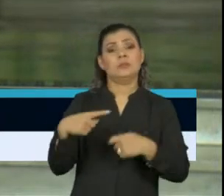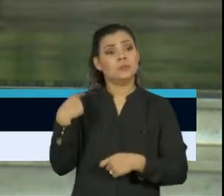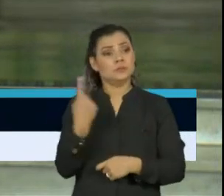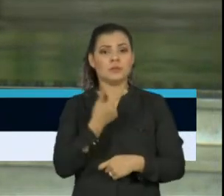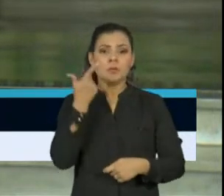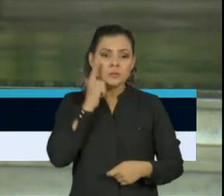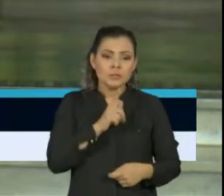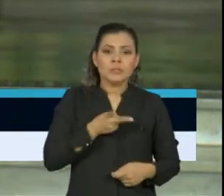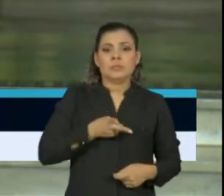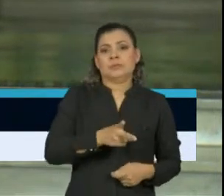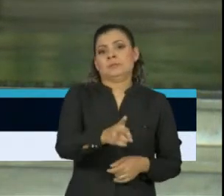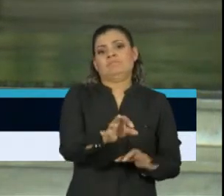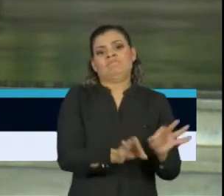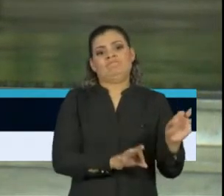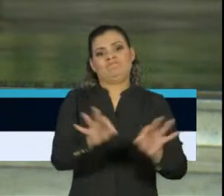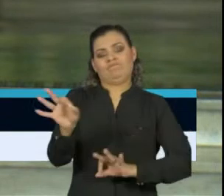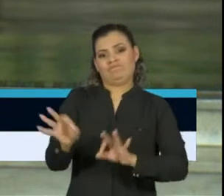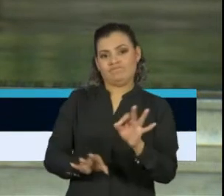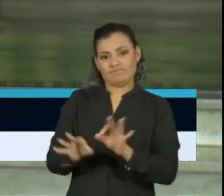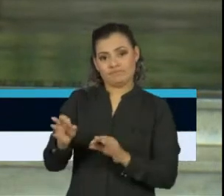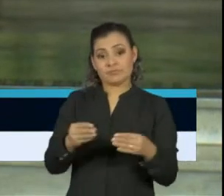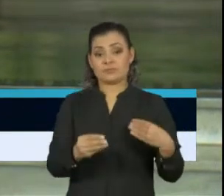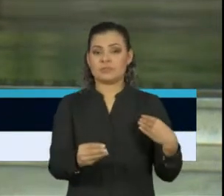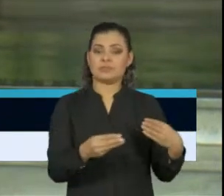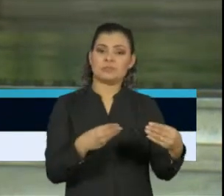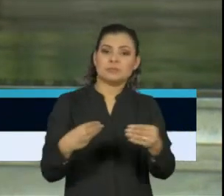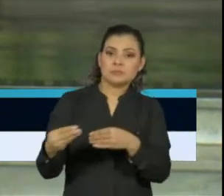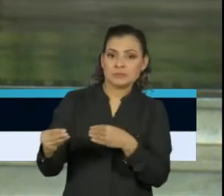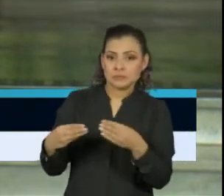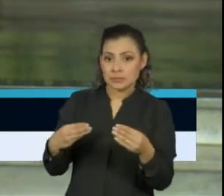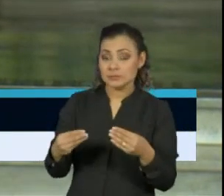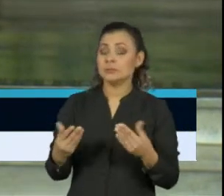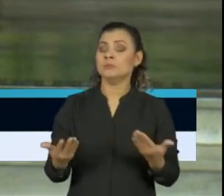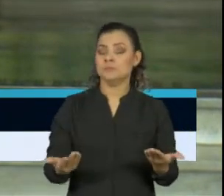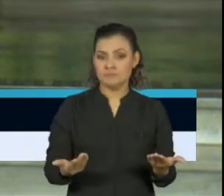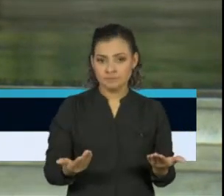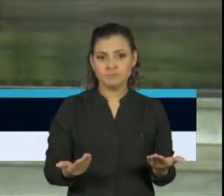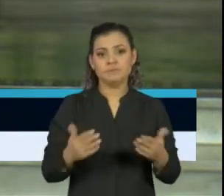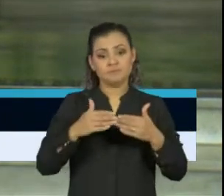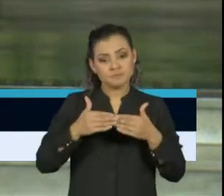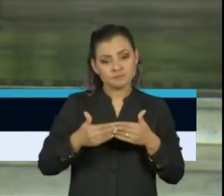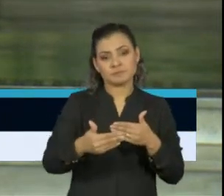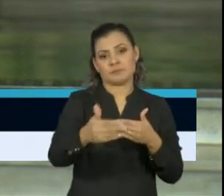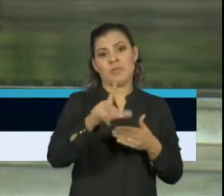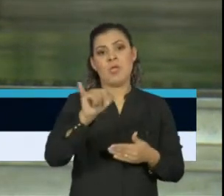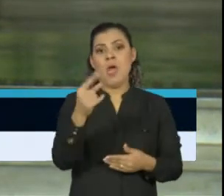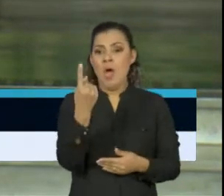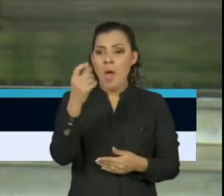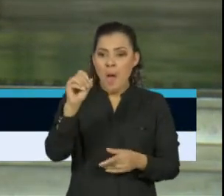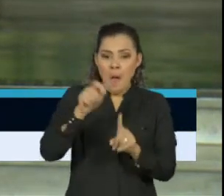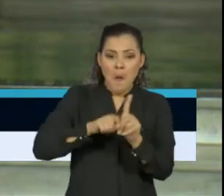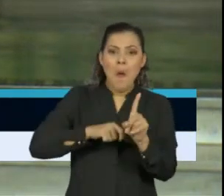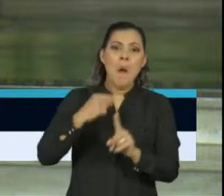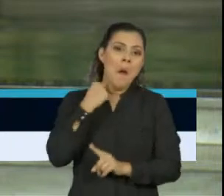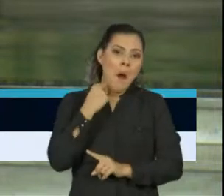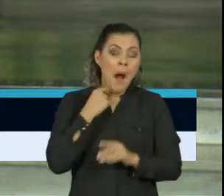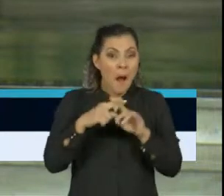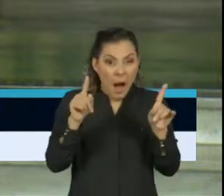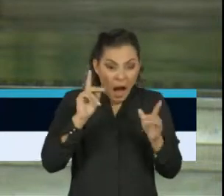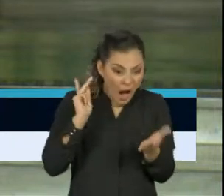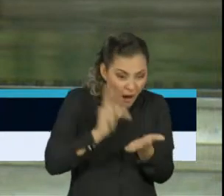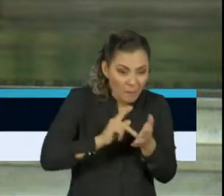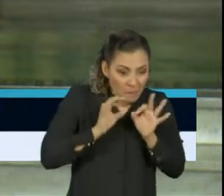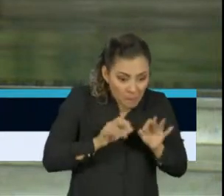possamos manter o nosso planejamento da flexibilização após o dia 10 de maio. Mas só faremos